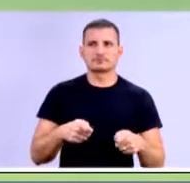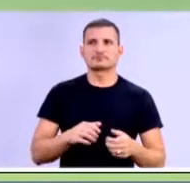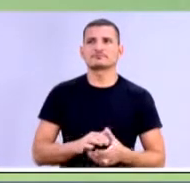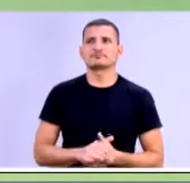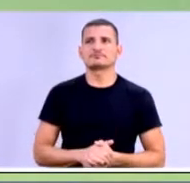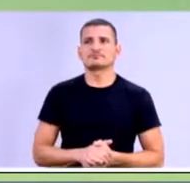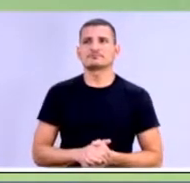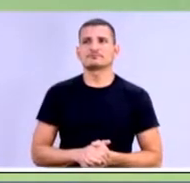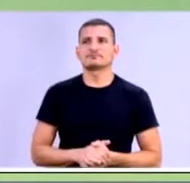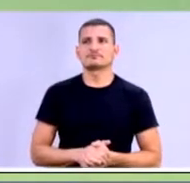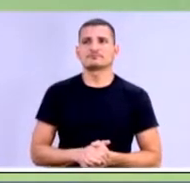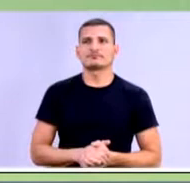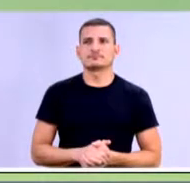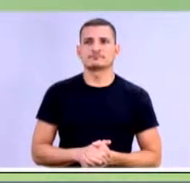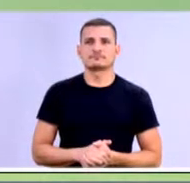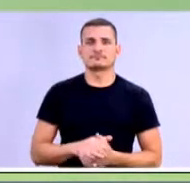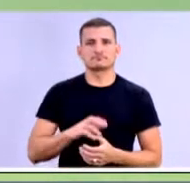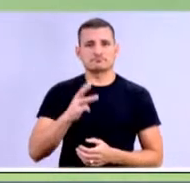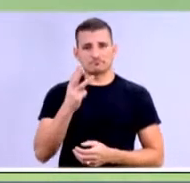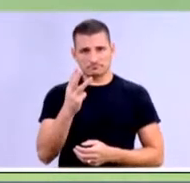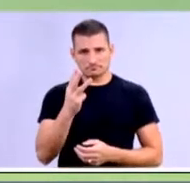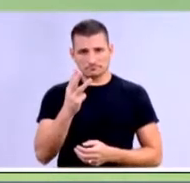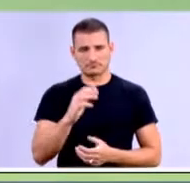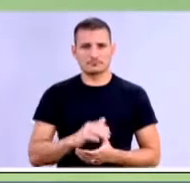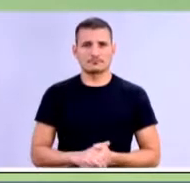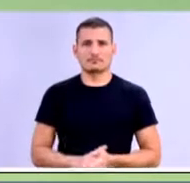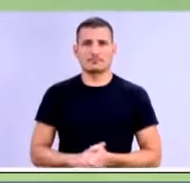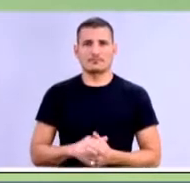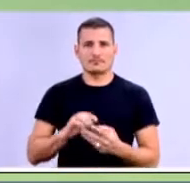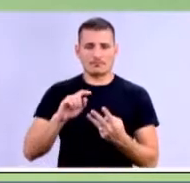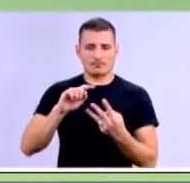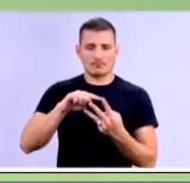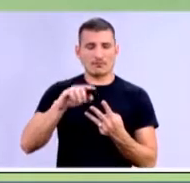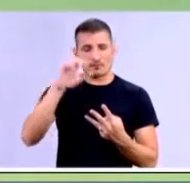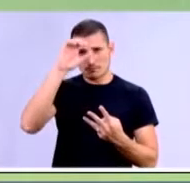só: aprender com autonomia,